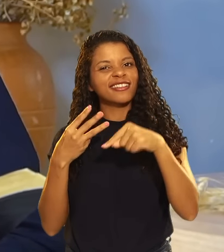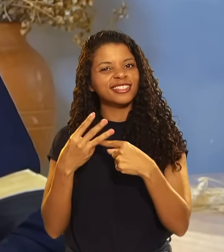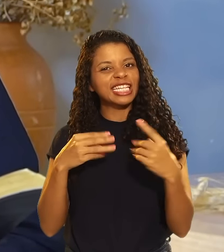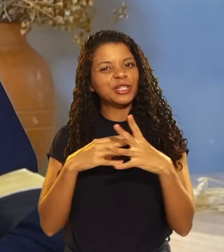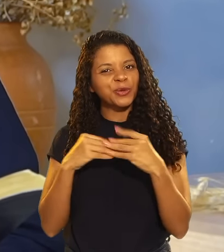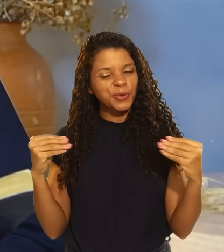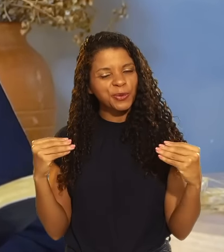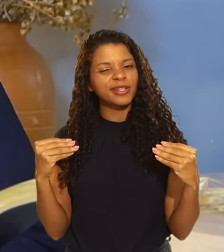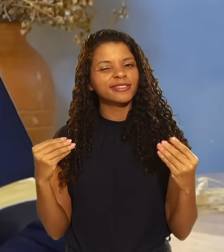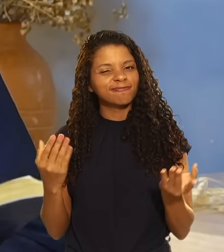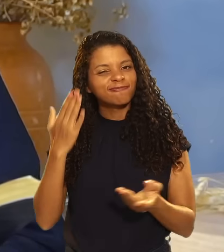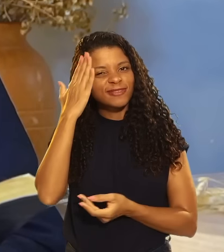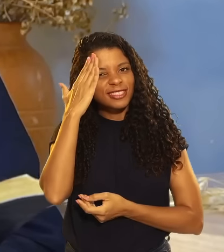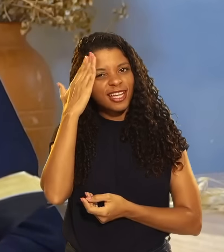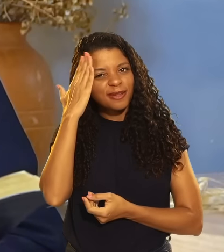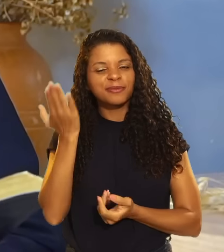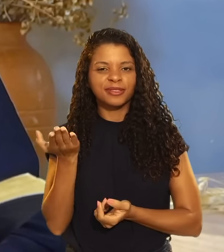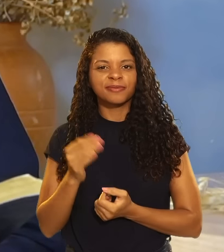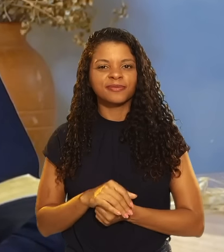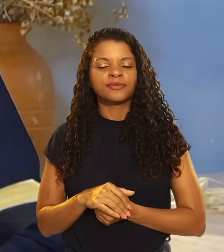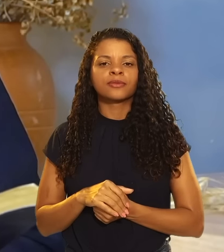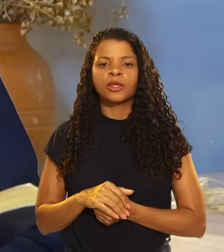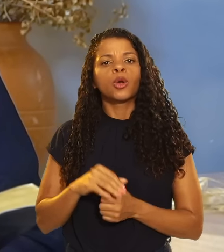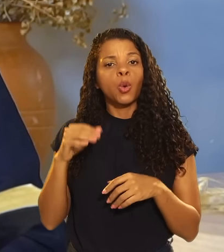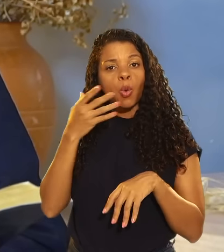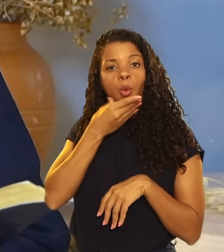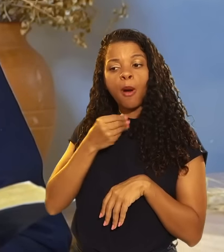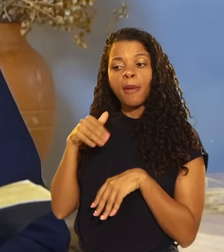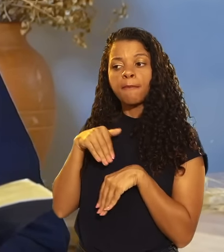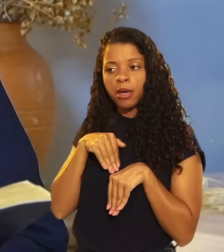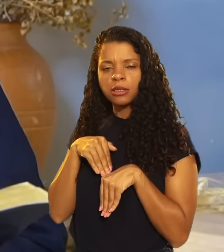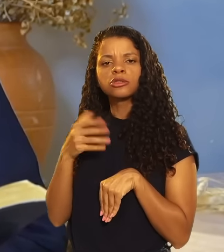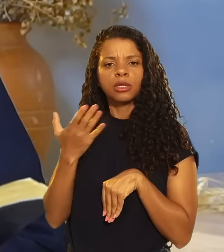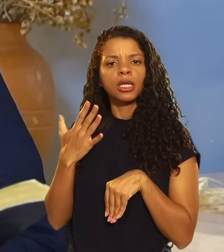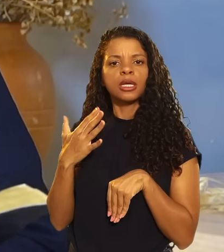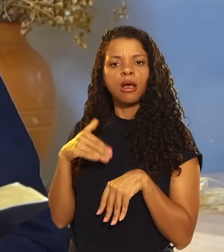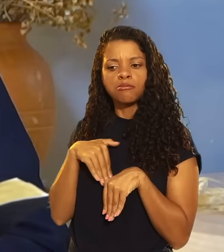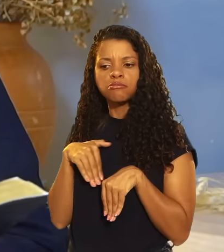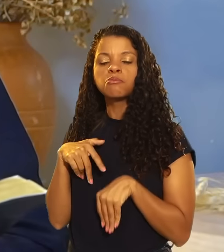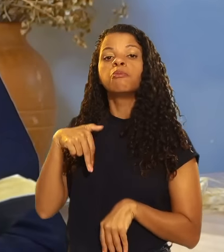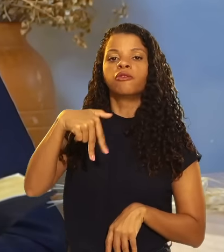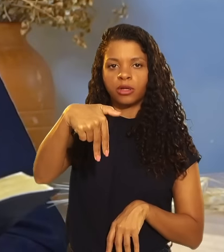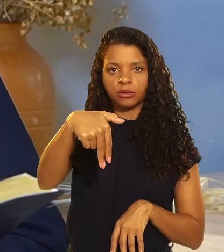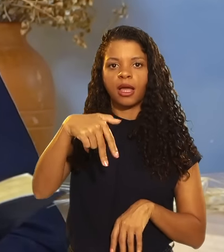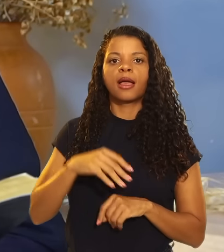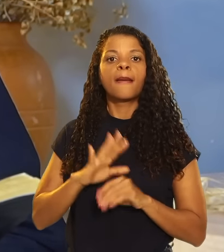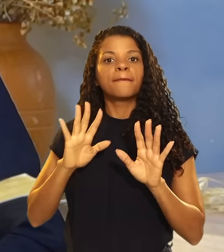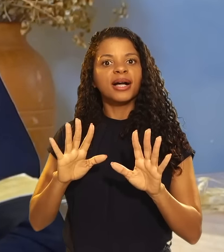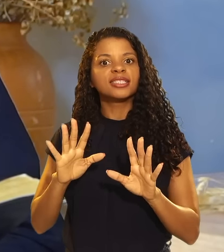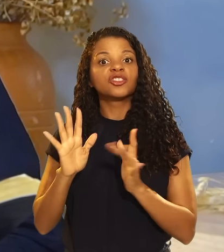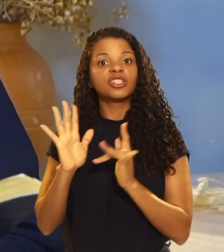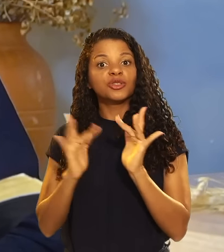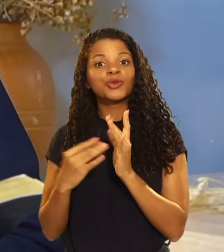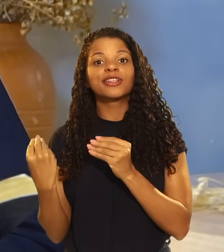aconteceu. Ele queria, evidentemente, a cura física, recebeu a espiritual e emocional, mas também